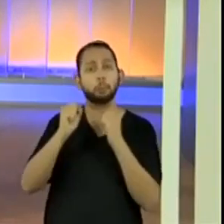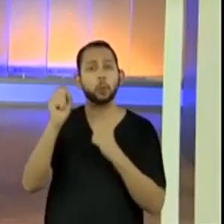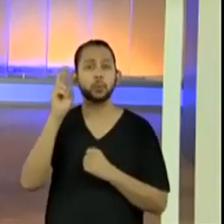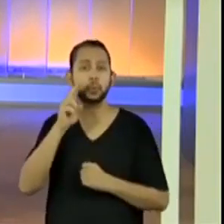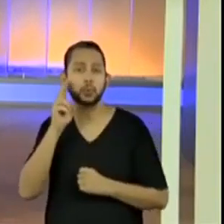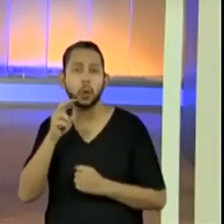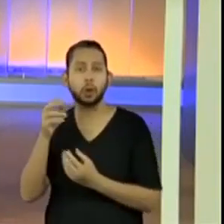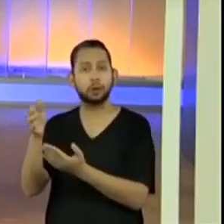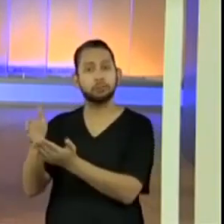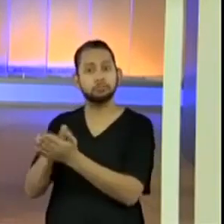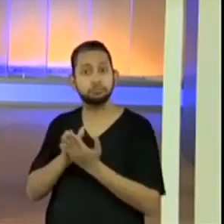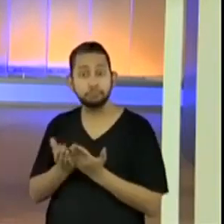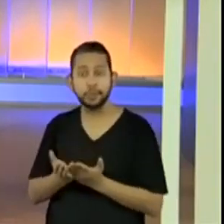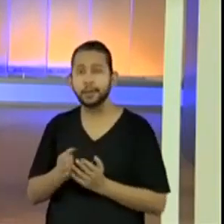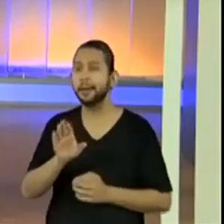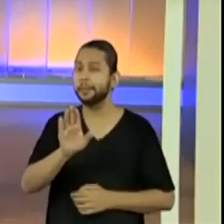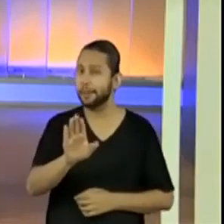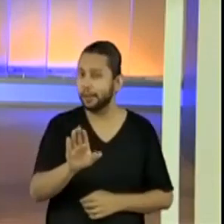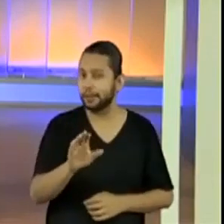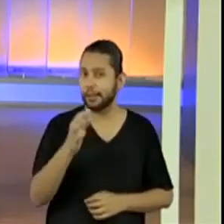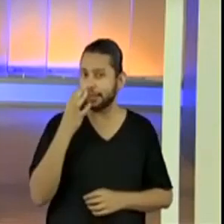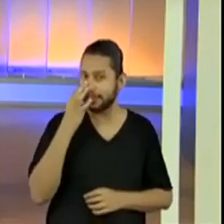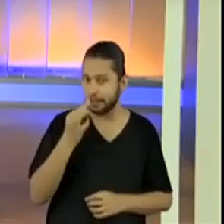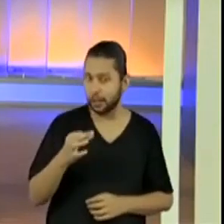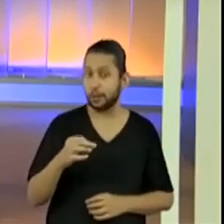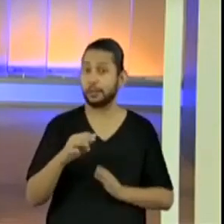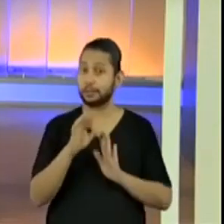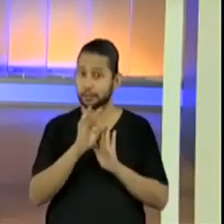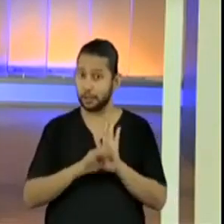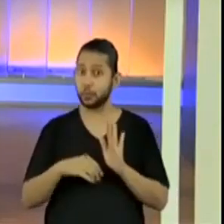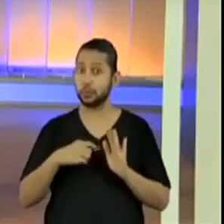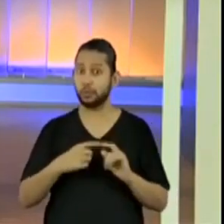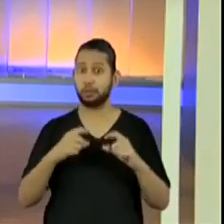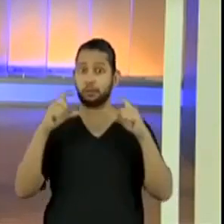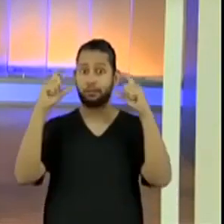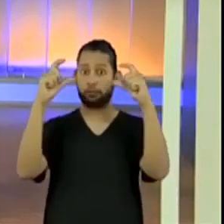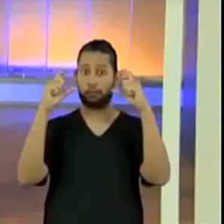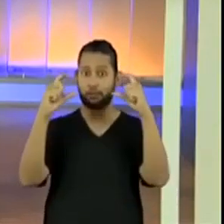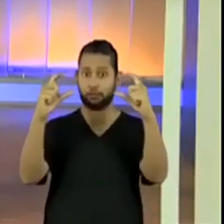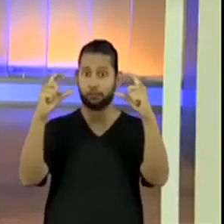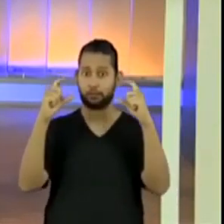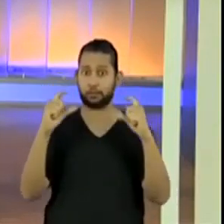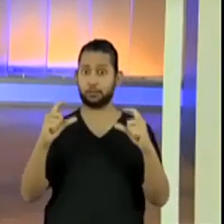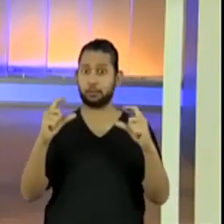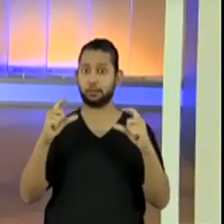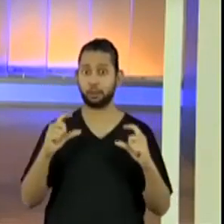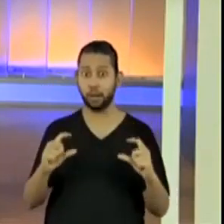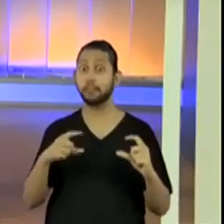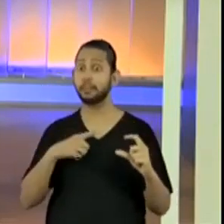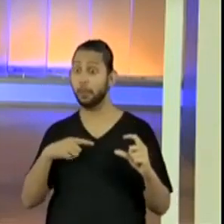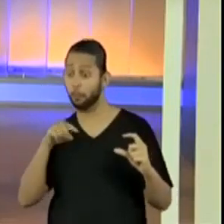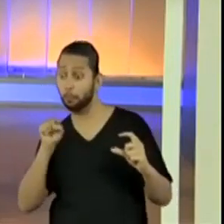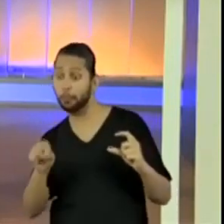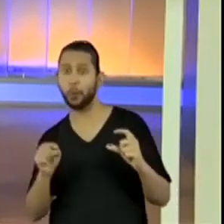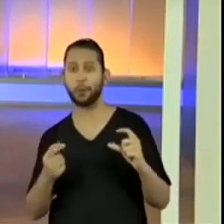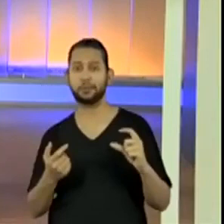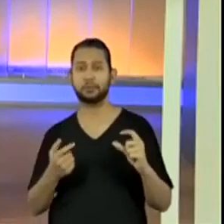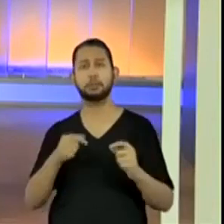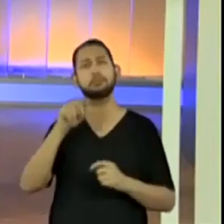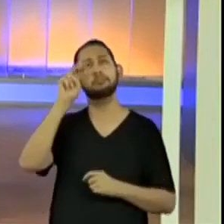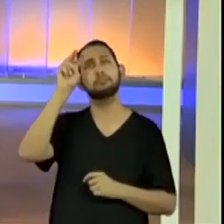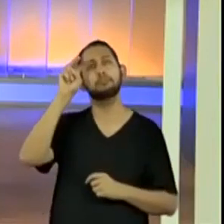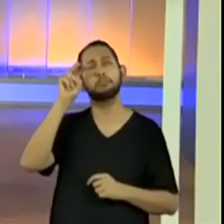apresentar pontuações e é necessário que, ao ler, você faça as entonações e as pausas corretas até para o seu